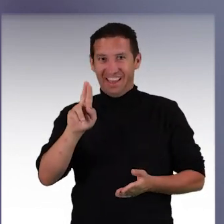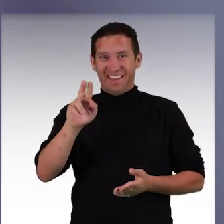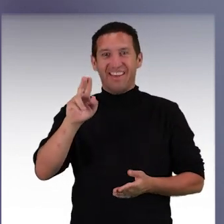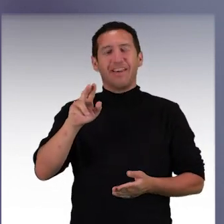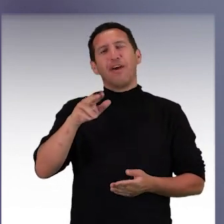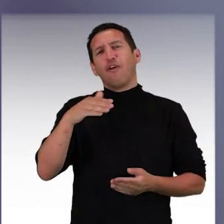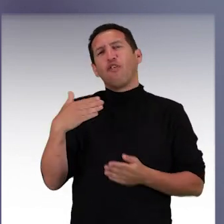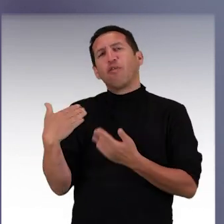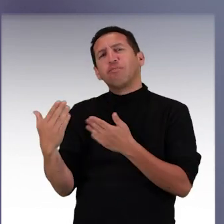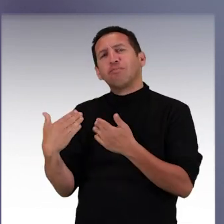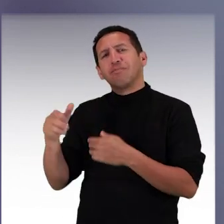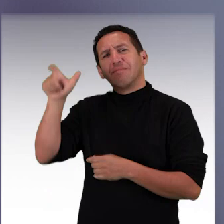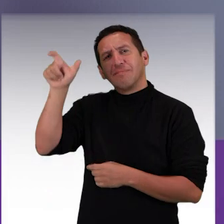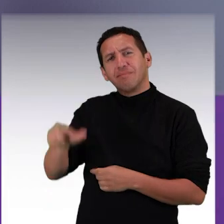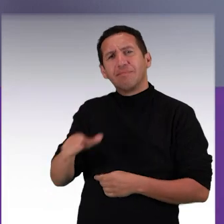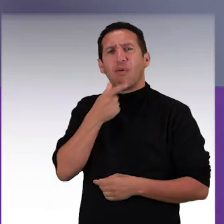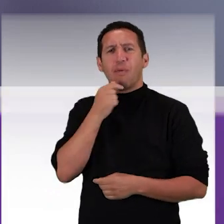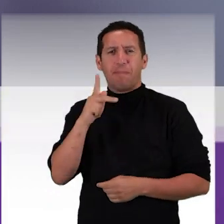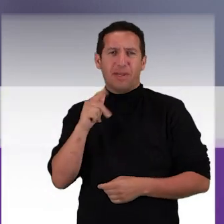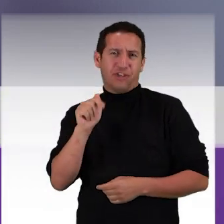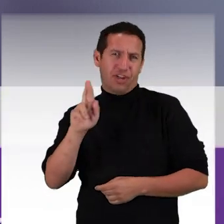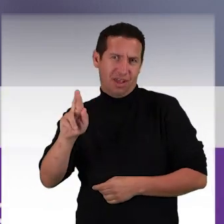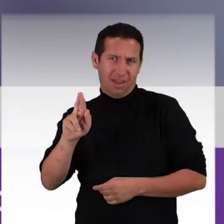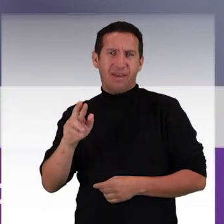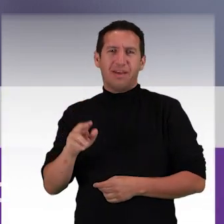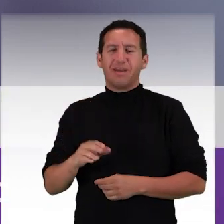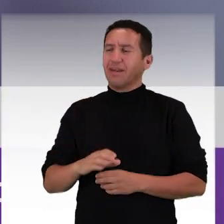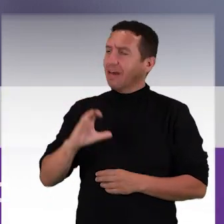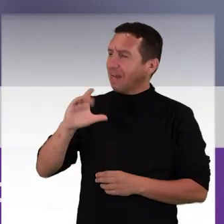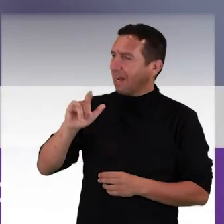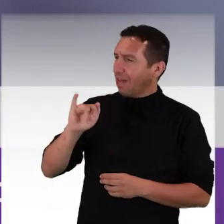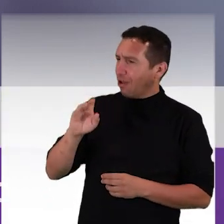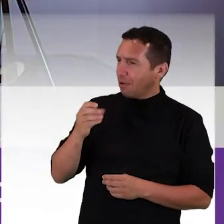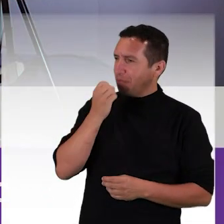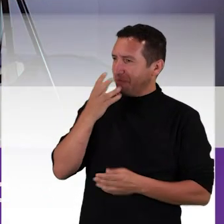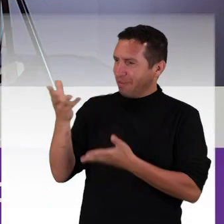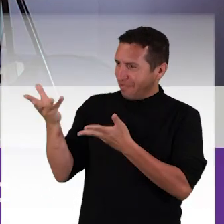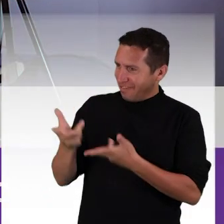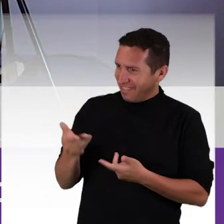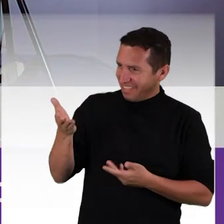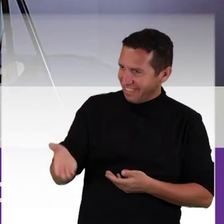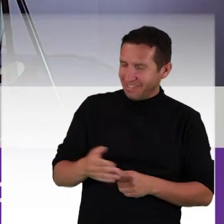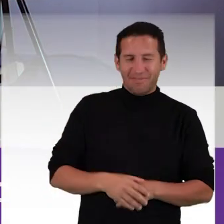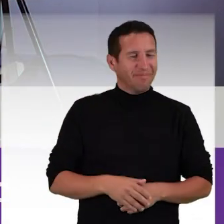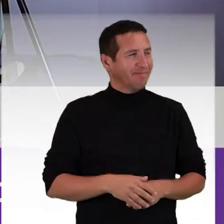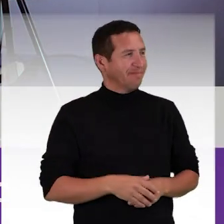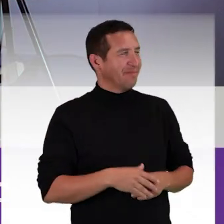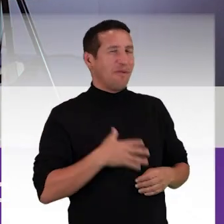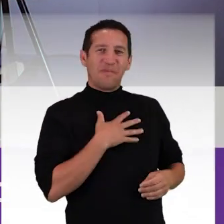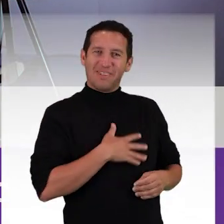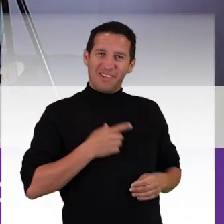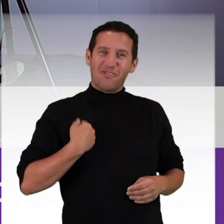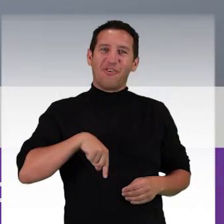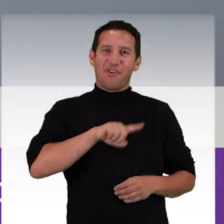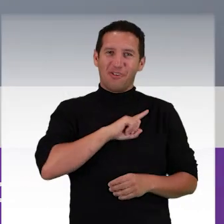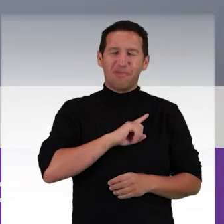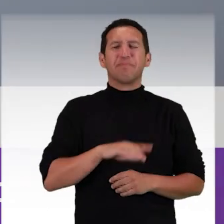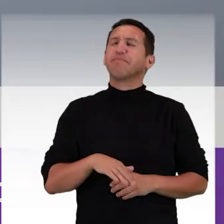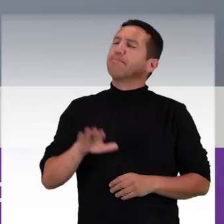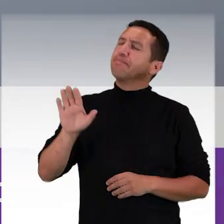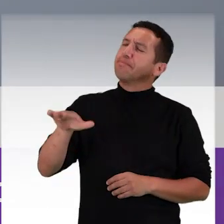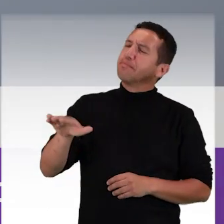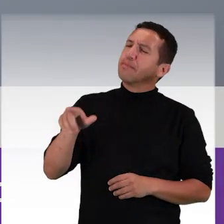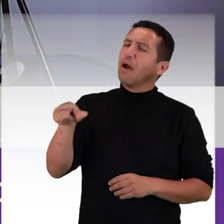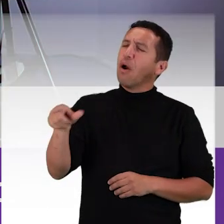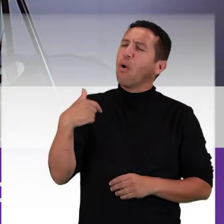procuradoria geral da república e eu vou bater um papo com o procurador Cláudio dreves o obrigada por nos receber procurador Prazer